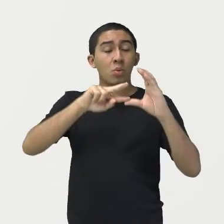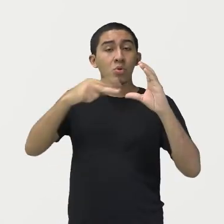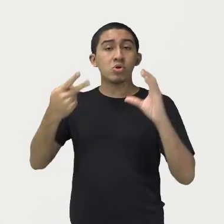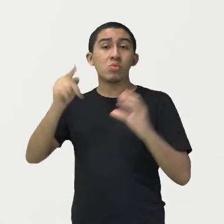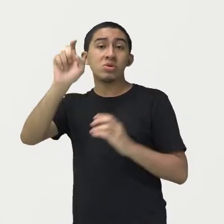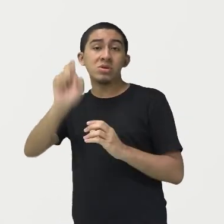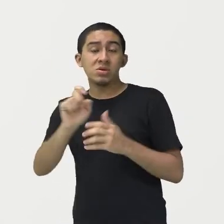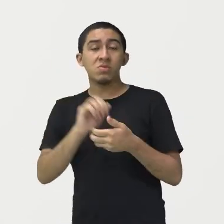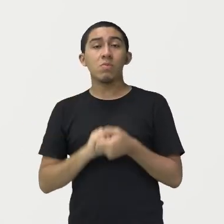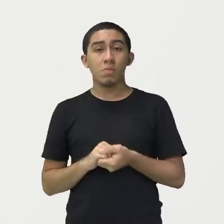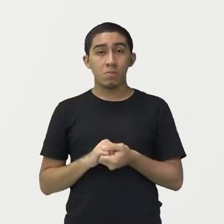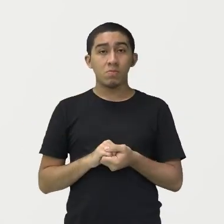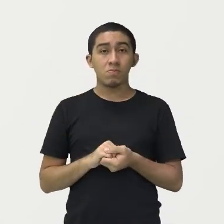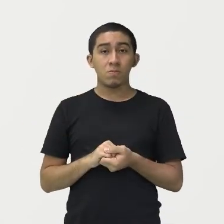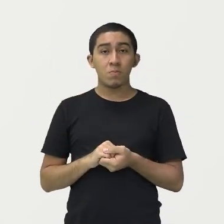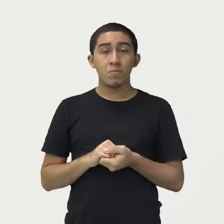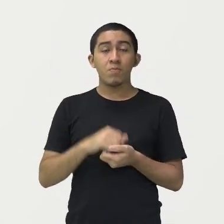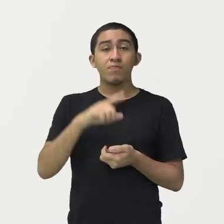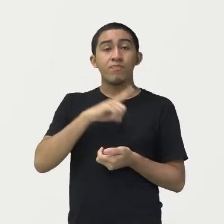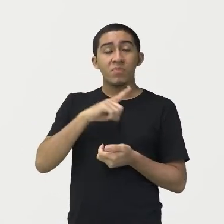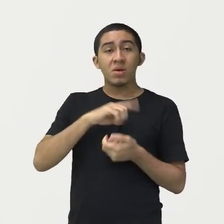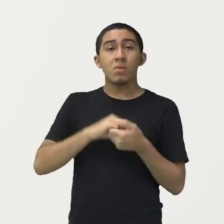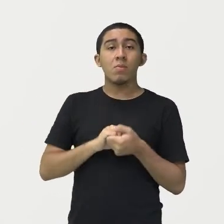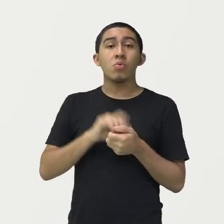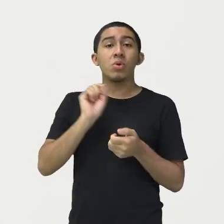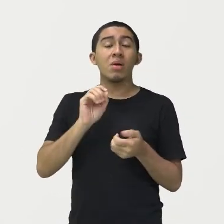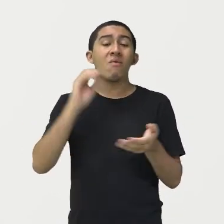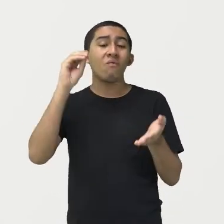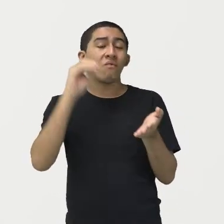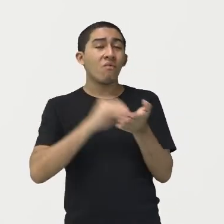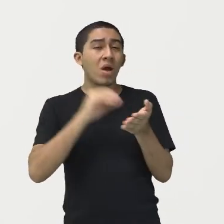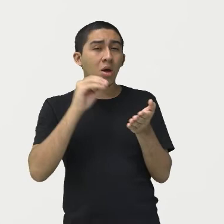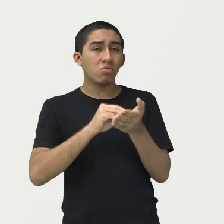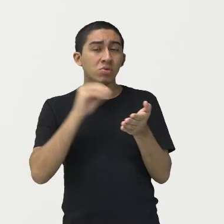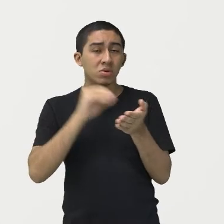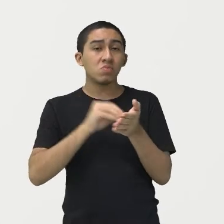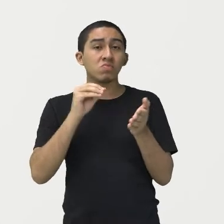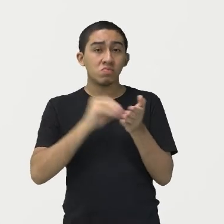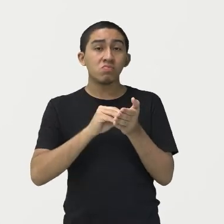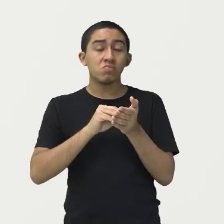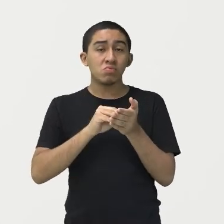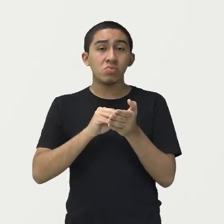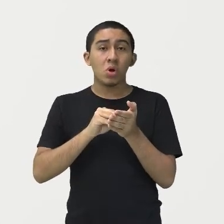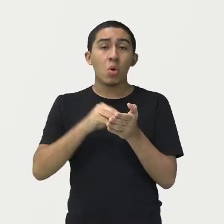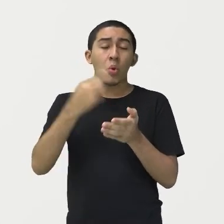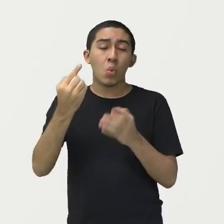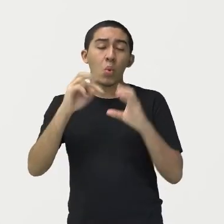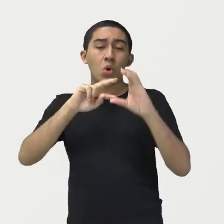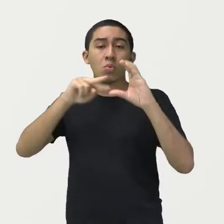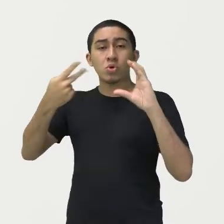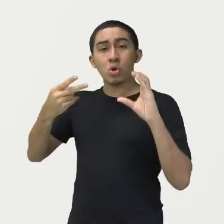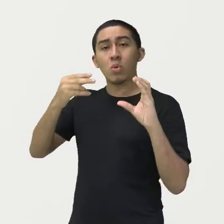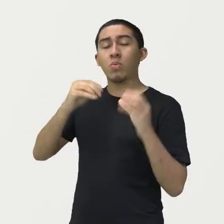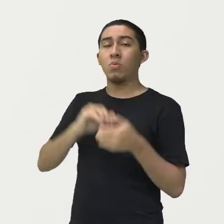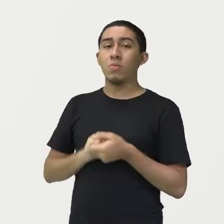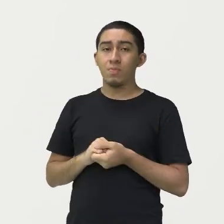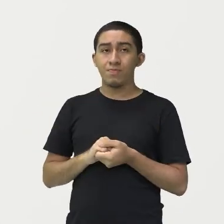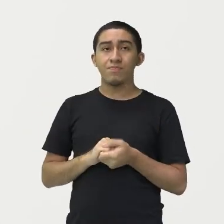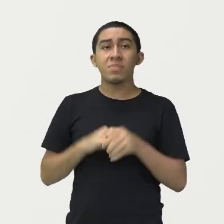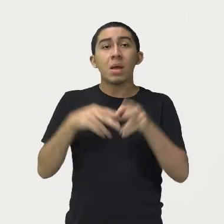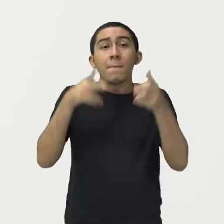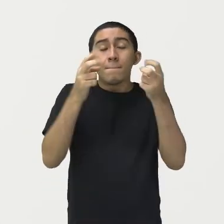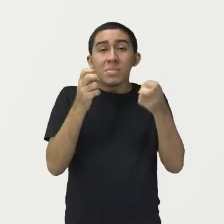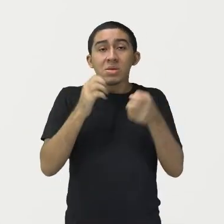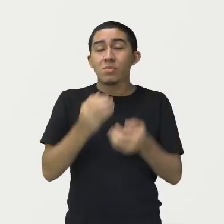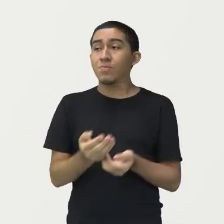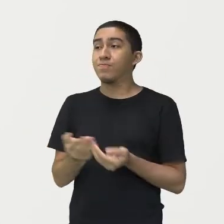causada por um cromossomo sexual ausente ou incompleto. Olhem só aí o cariótipo